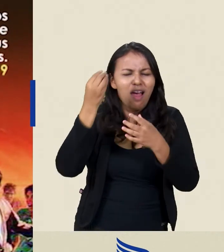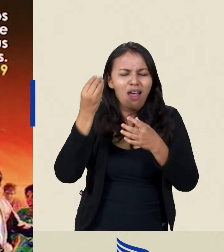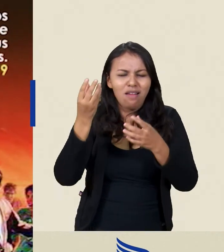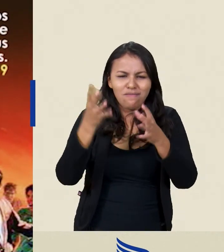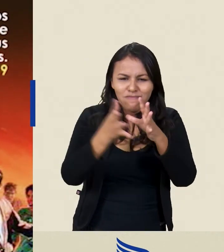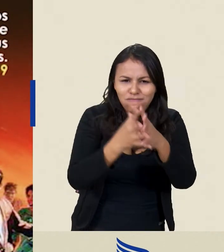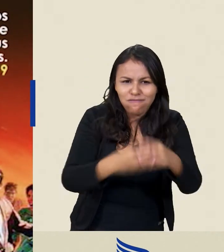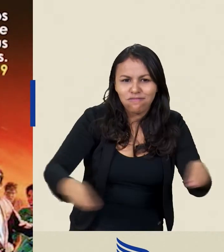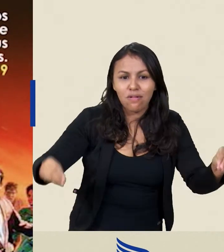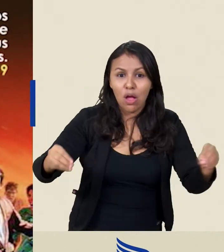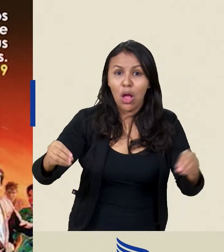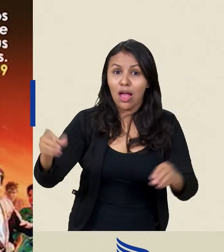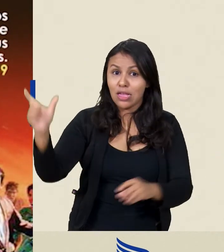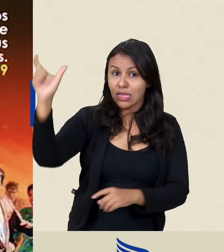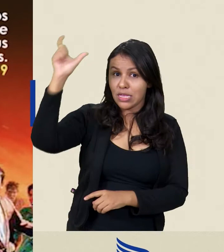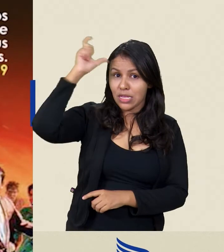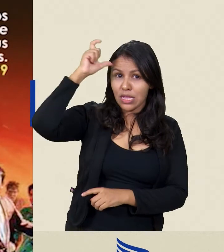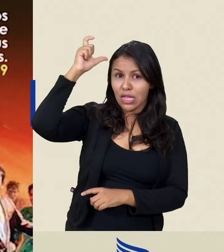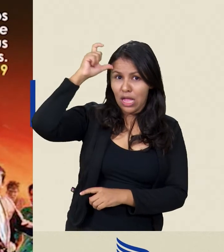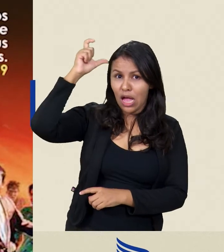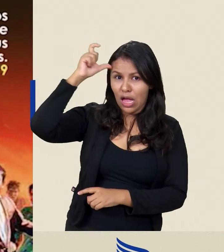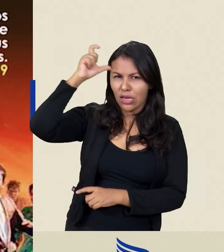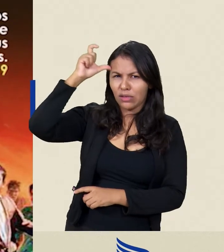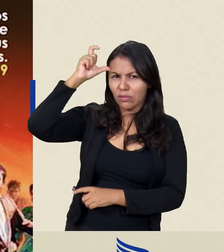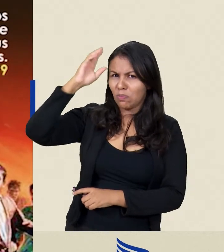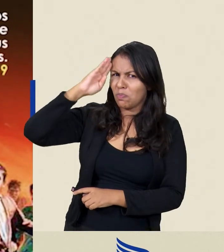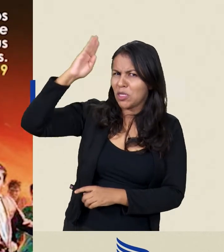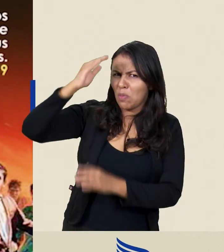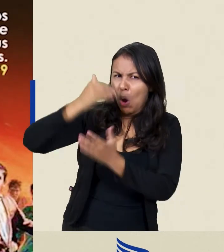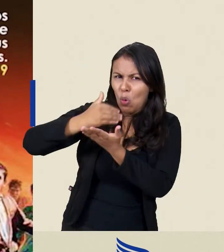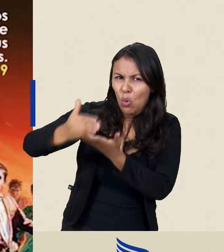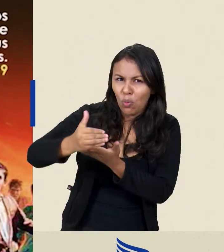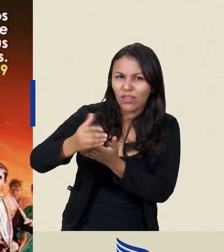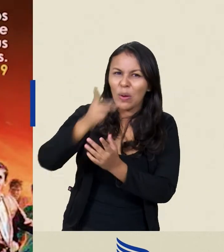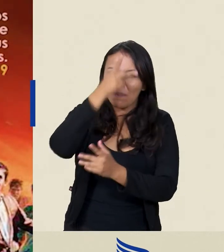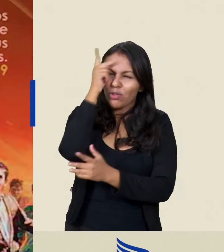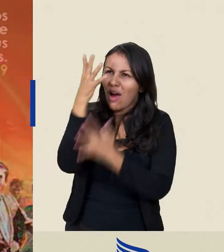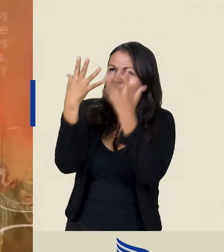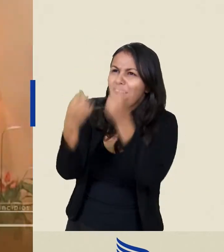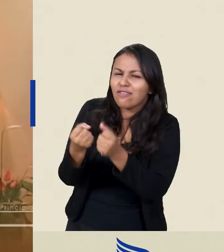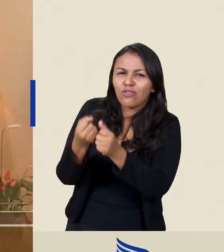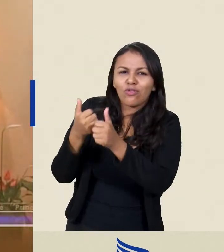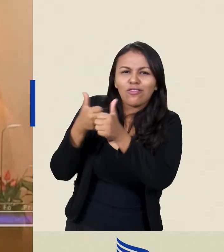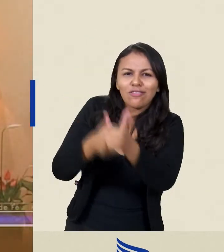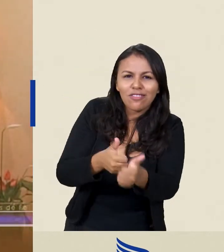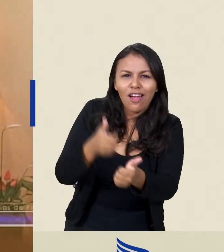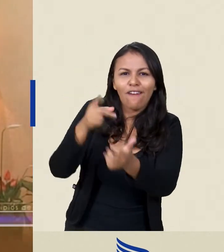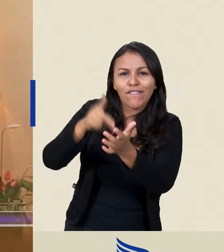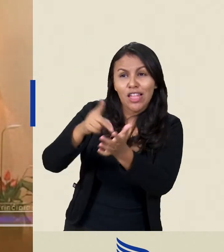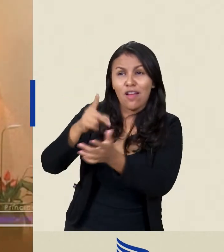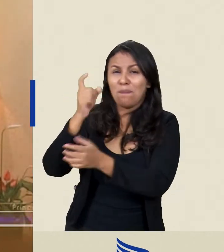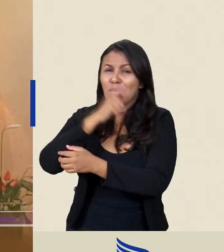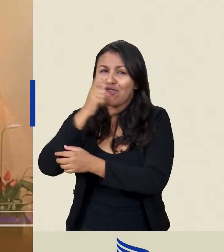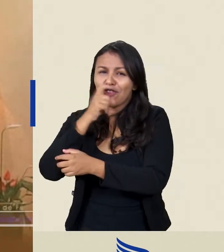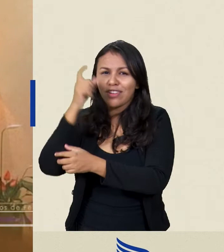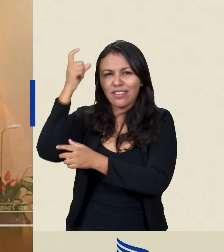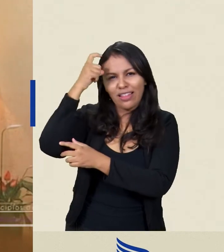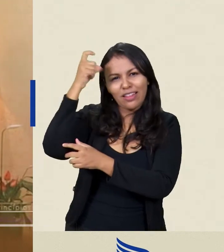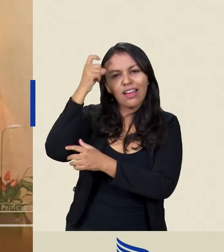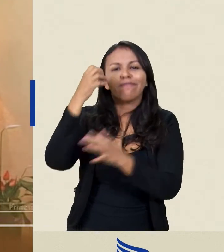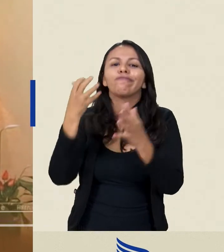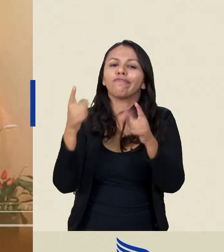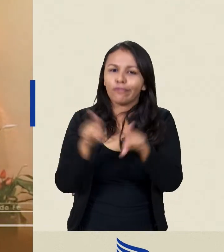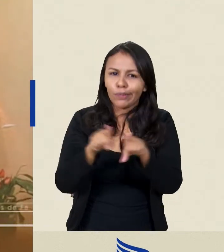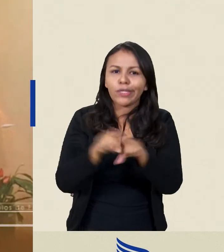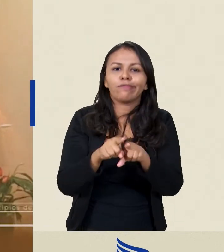e ramos. Satanás a raiz, seus seguidores os ramos. Perceba agora um ponto